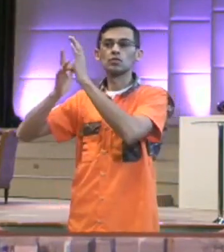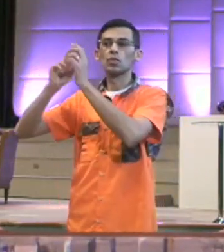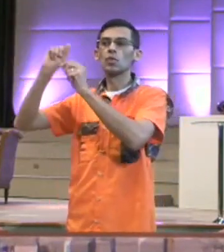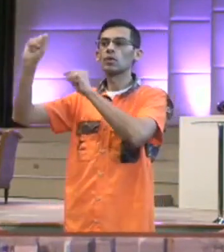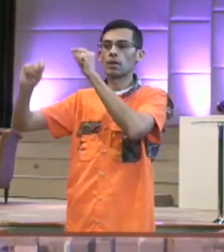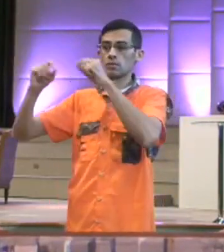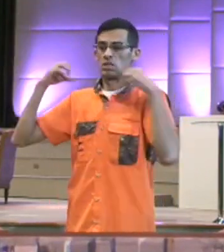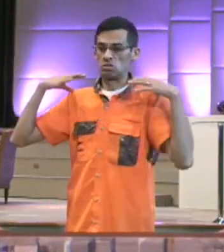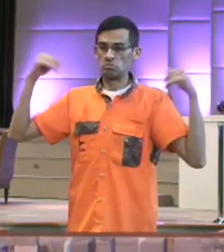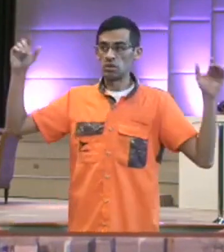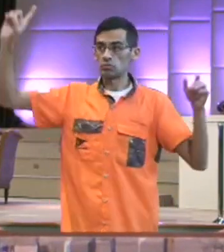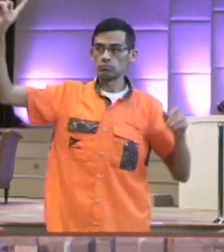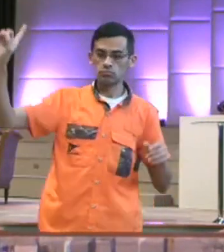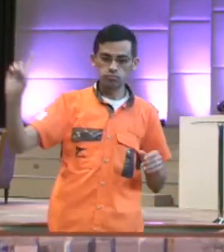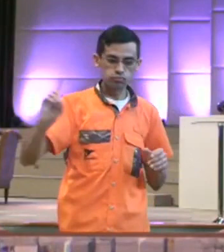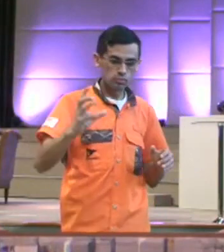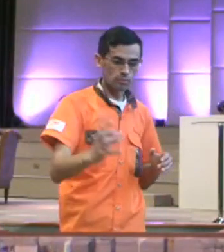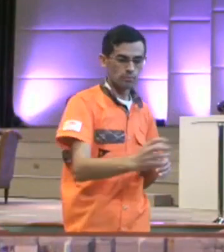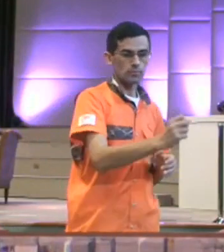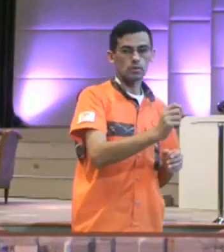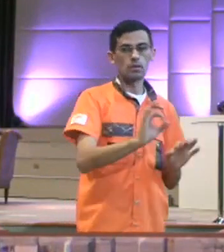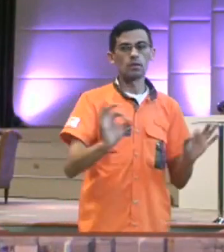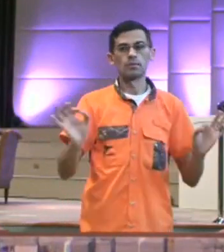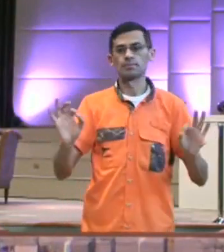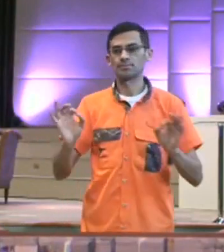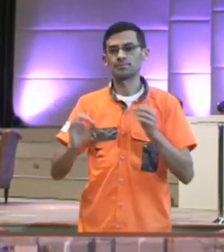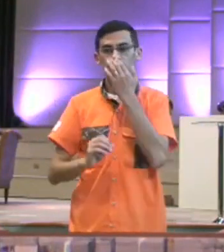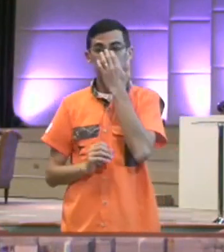mandar um anjo buscar a gente.